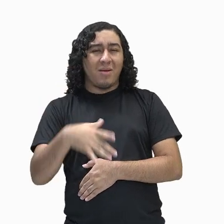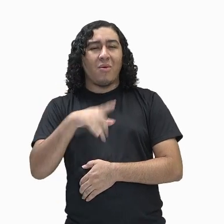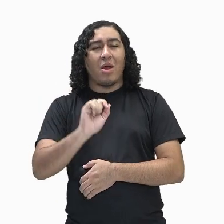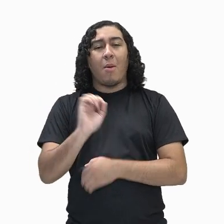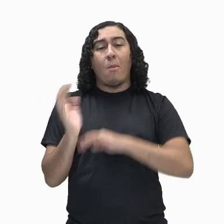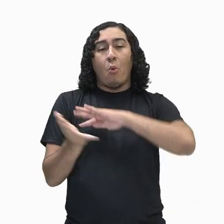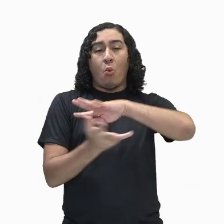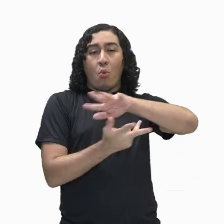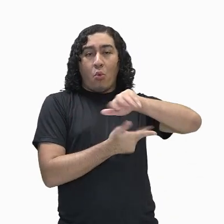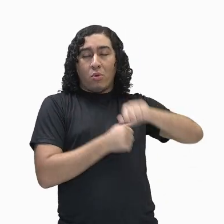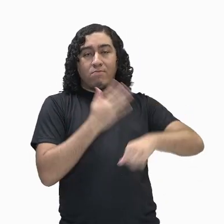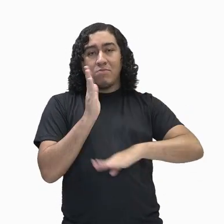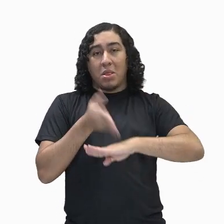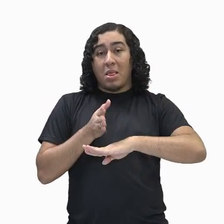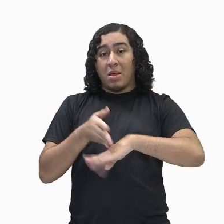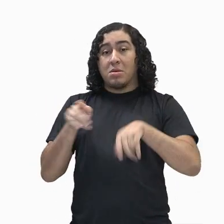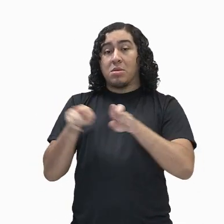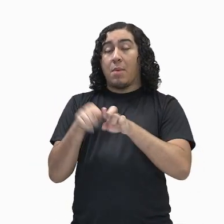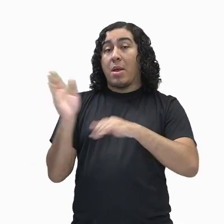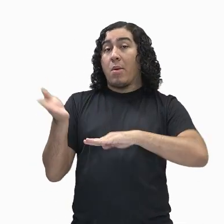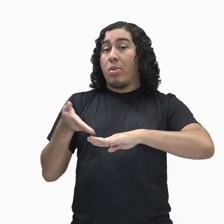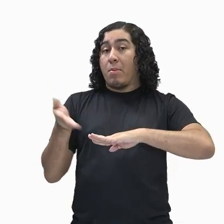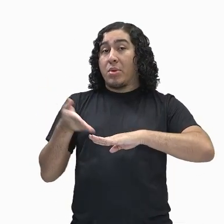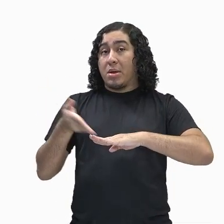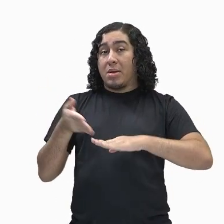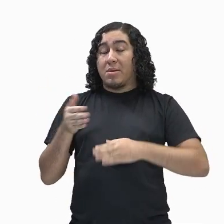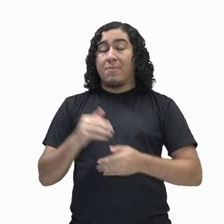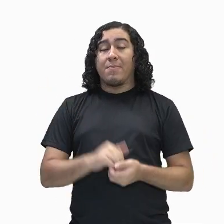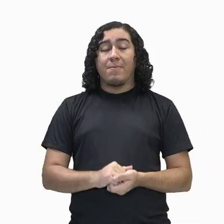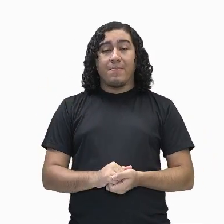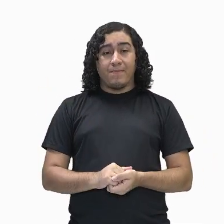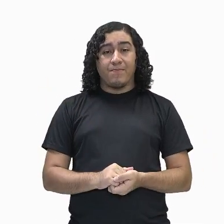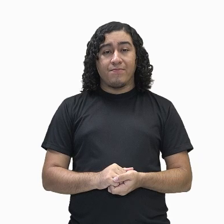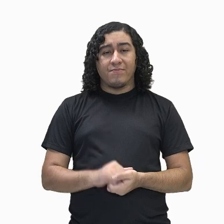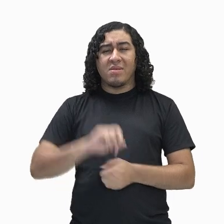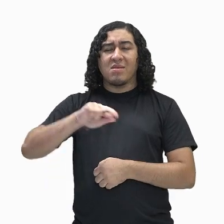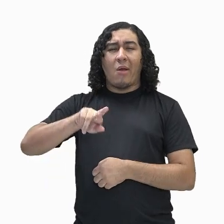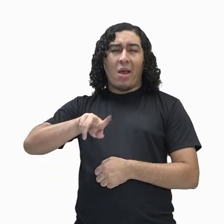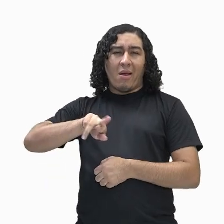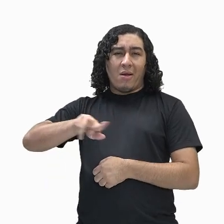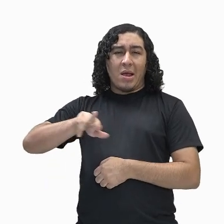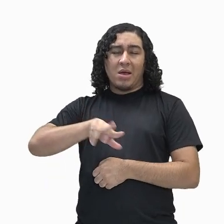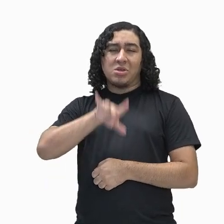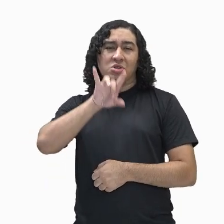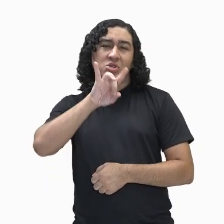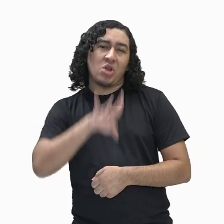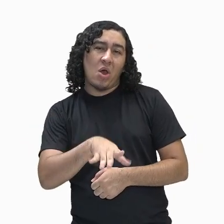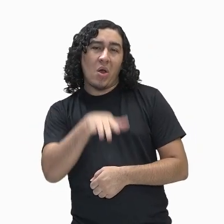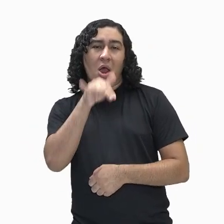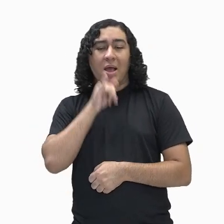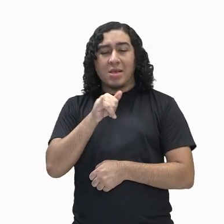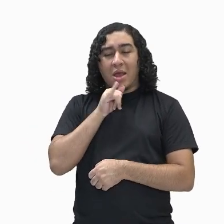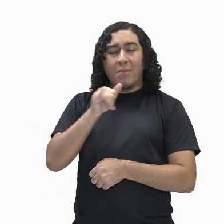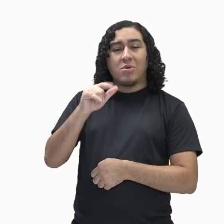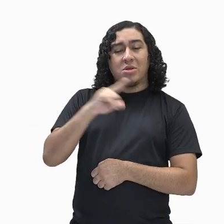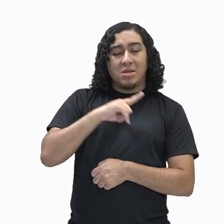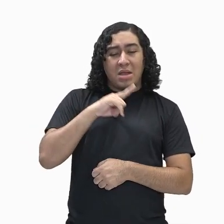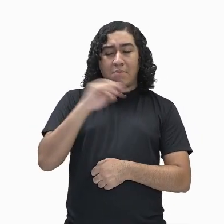era moderna e na contemporaneidade, que não é somente uma